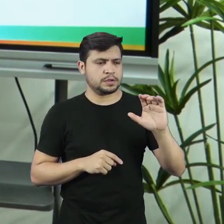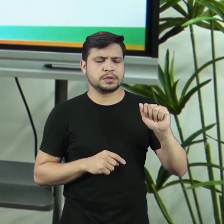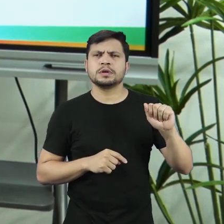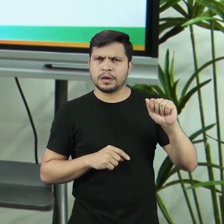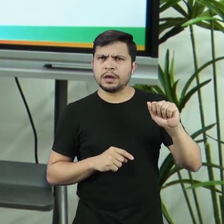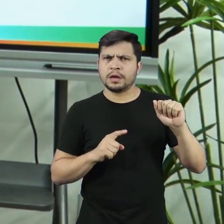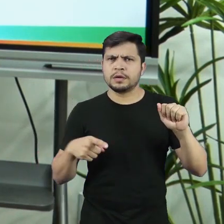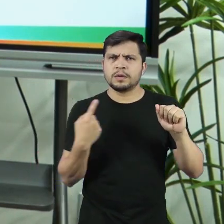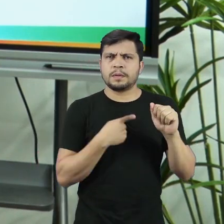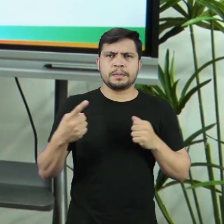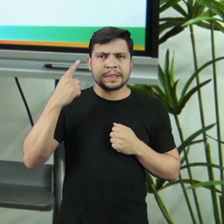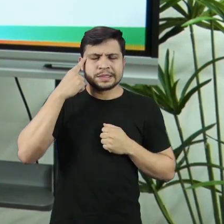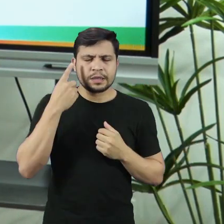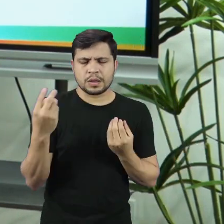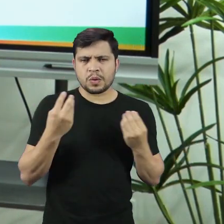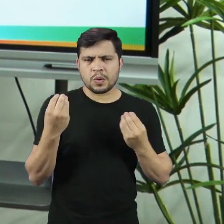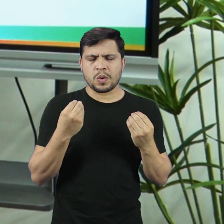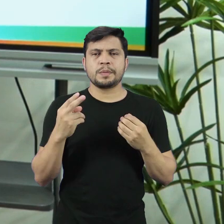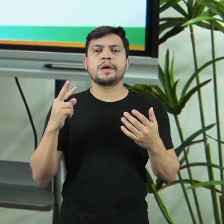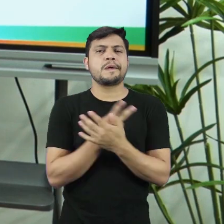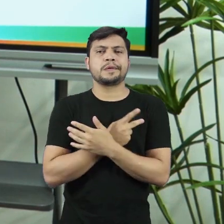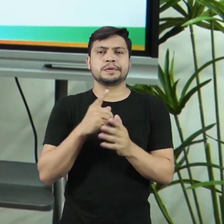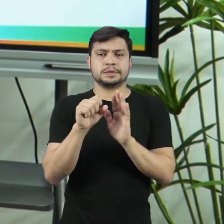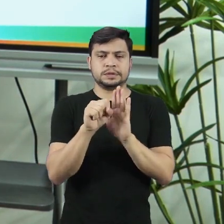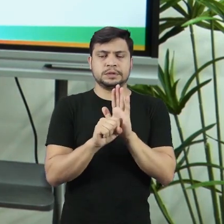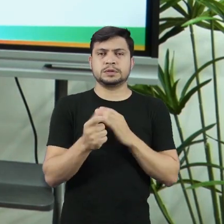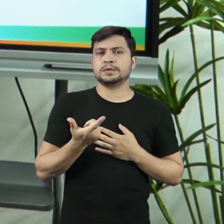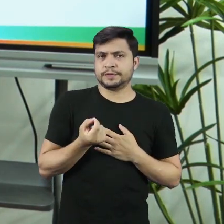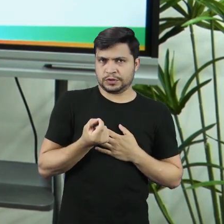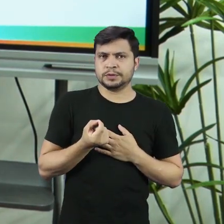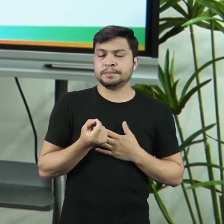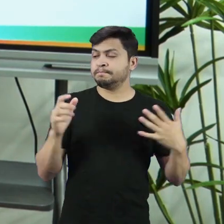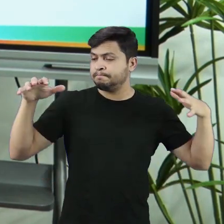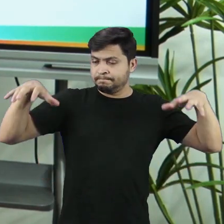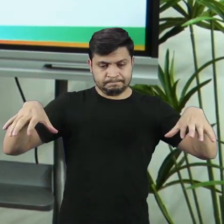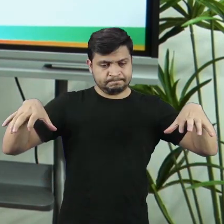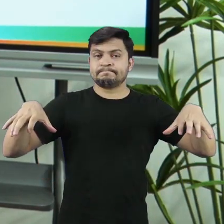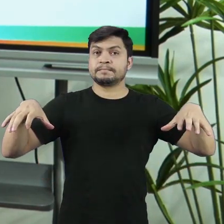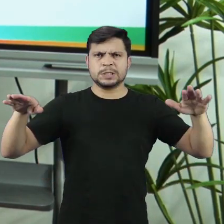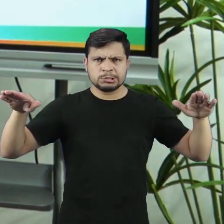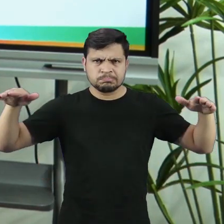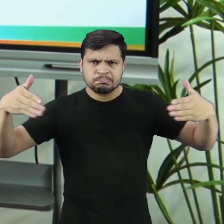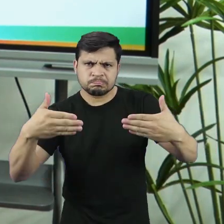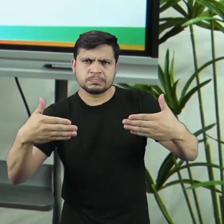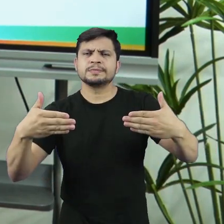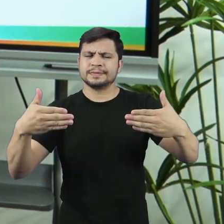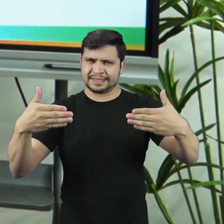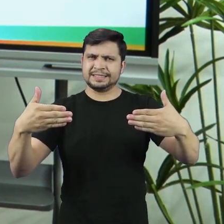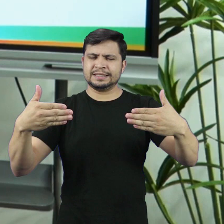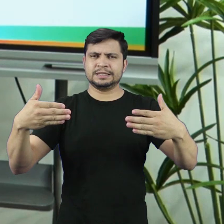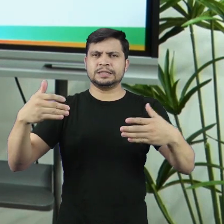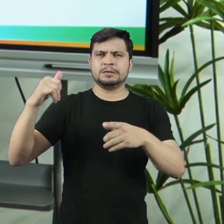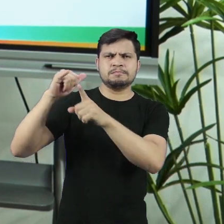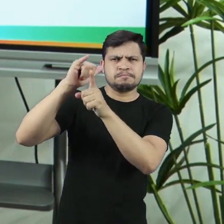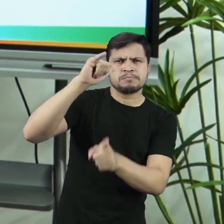segunda metade do século XX. Essas duas superpotências nunca chegaram a se enfrentar, nunca chegaram a ir ao